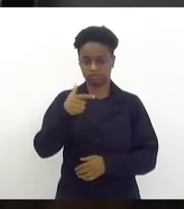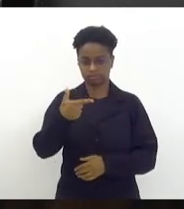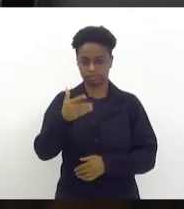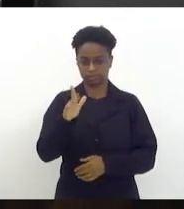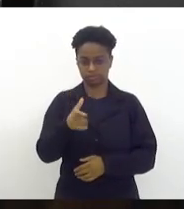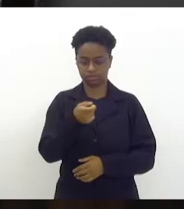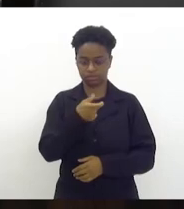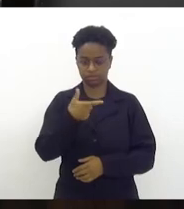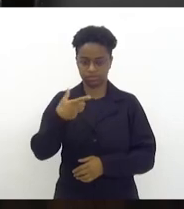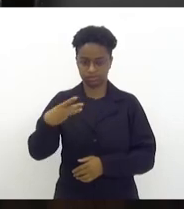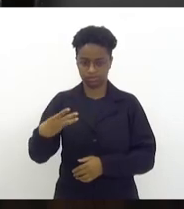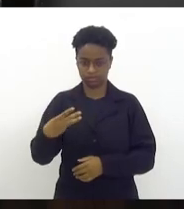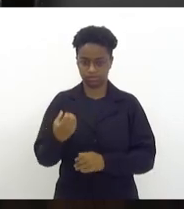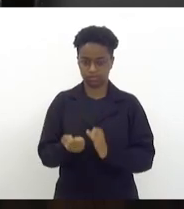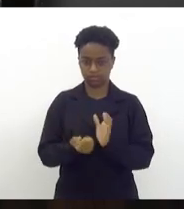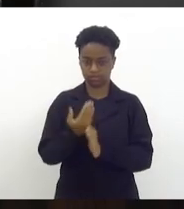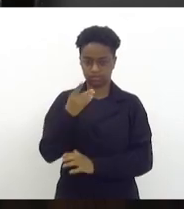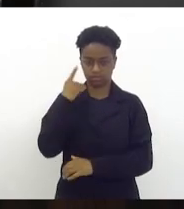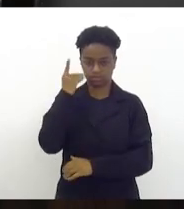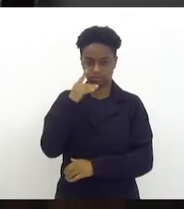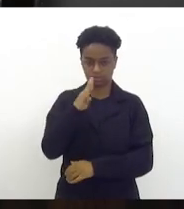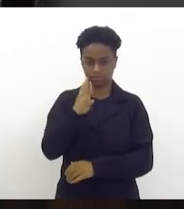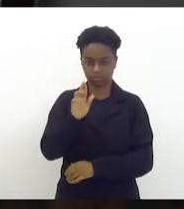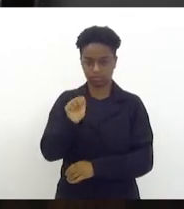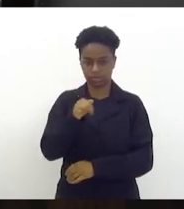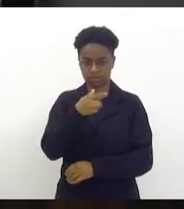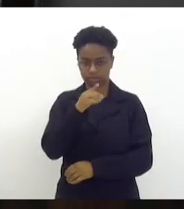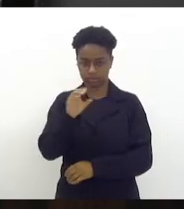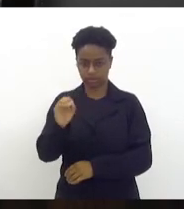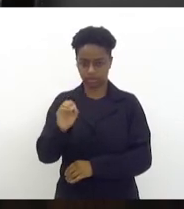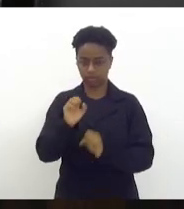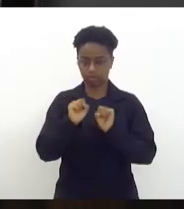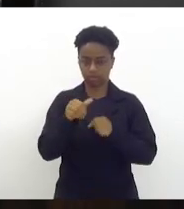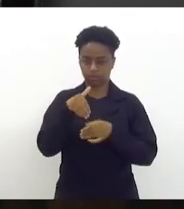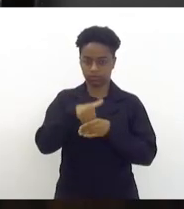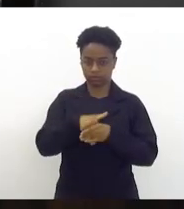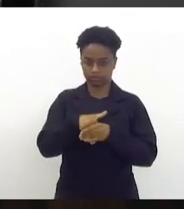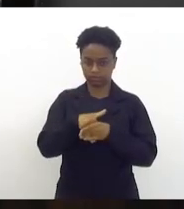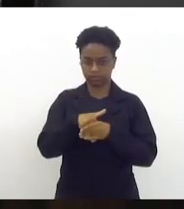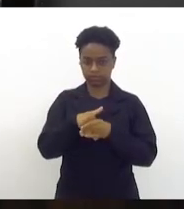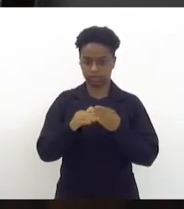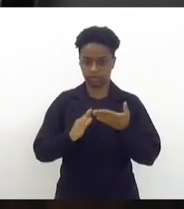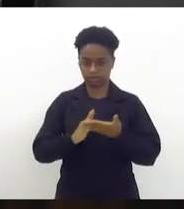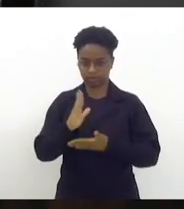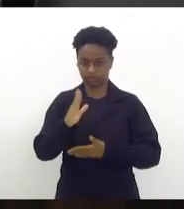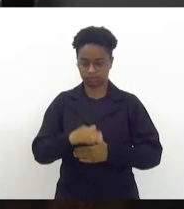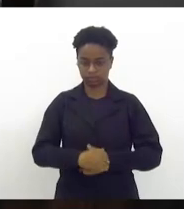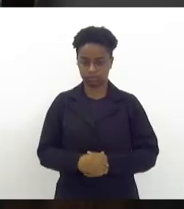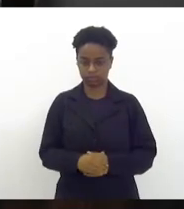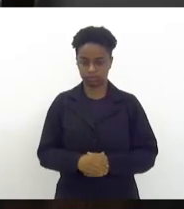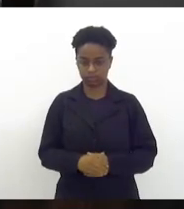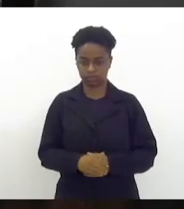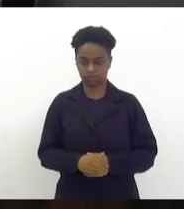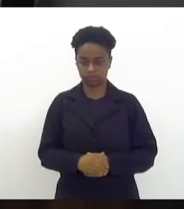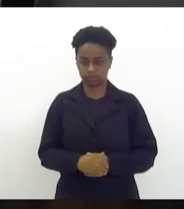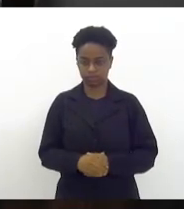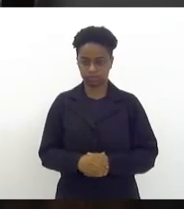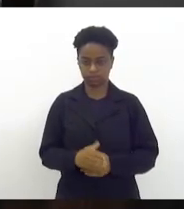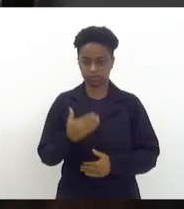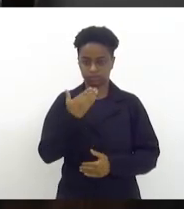1302 de 2023, deputado Brazão. Em votação. Aprovado.